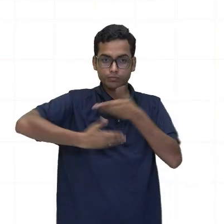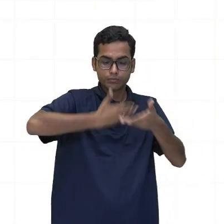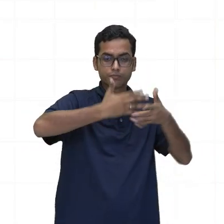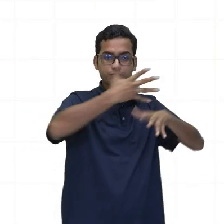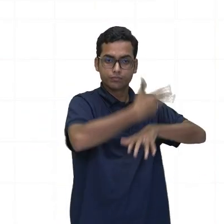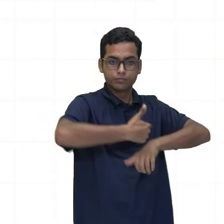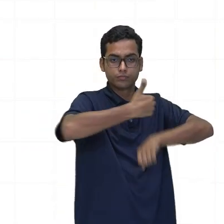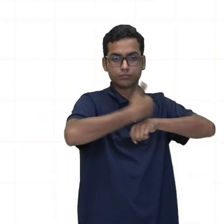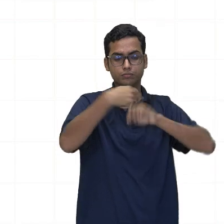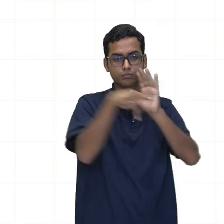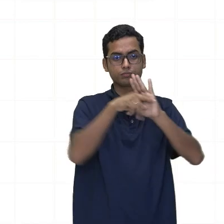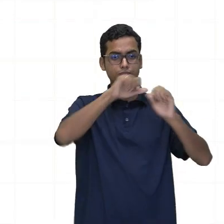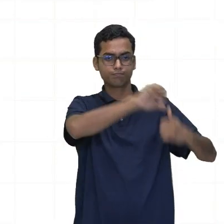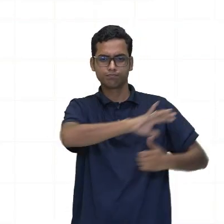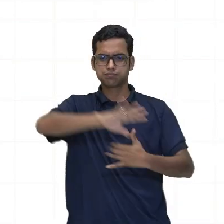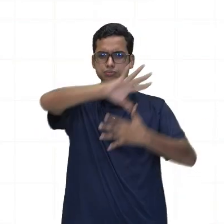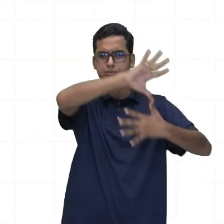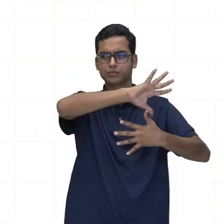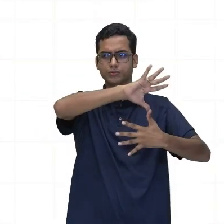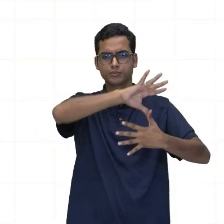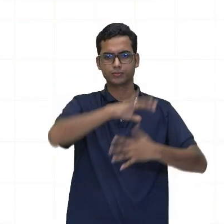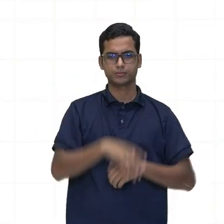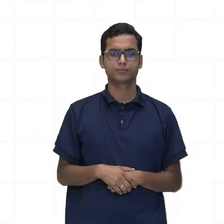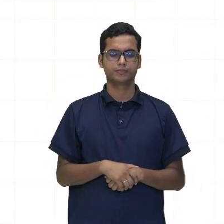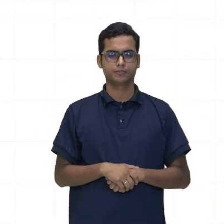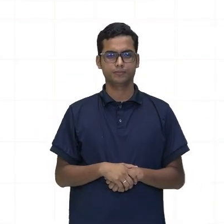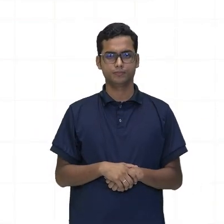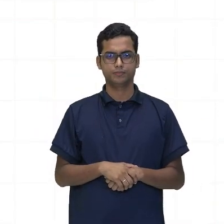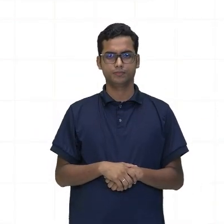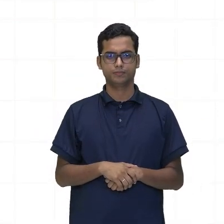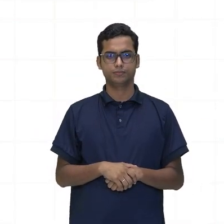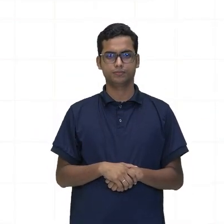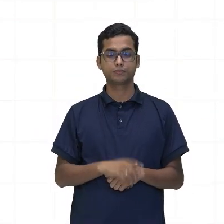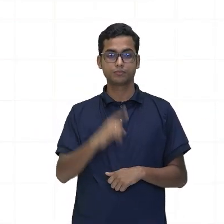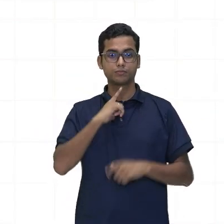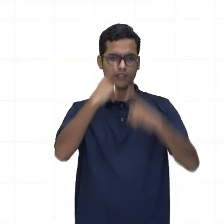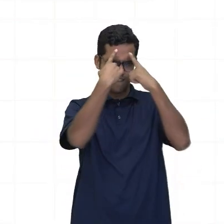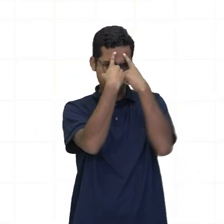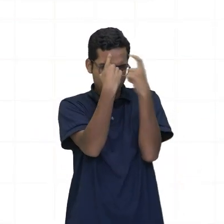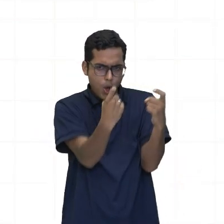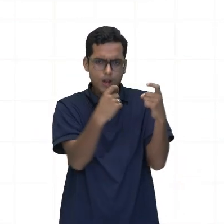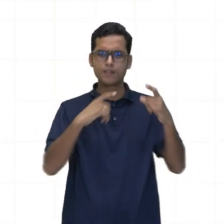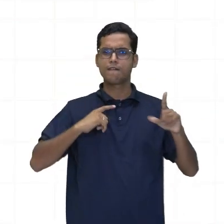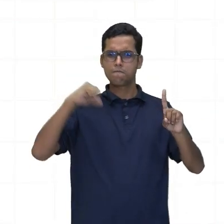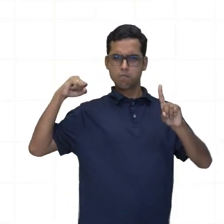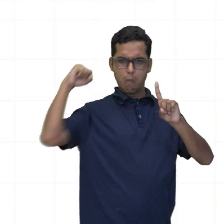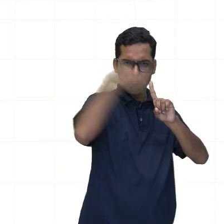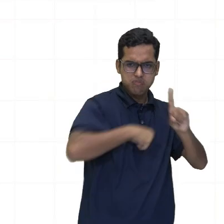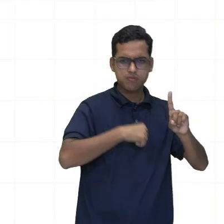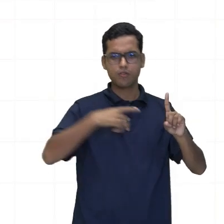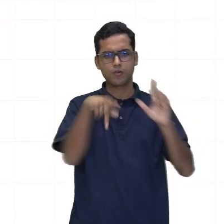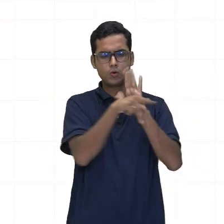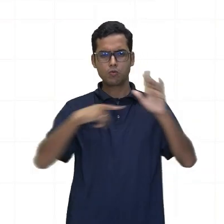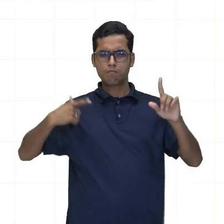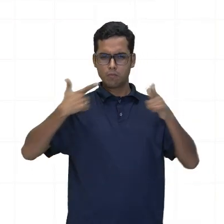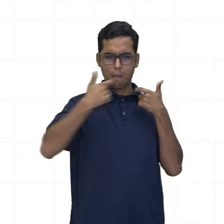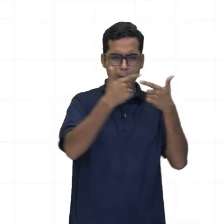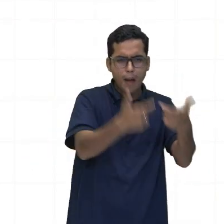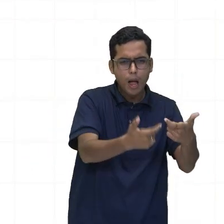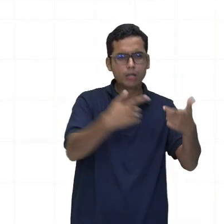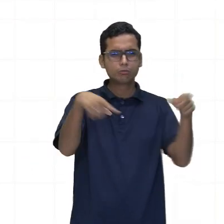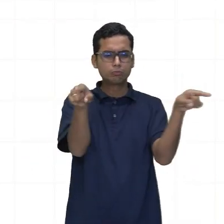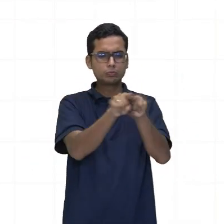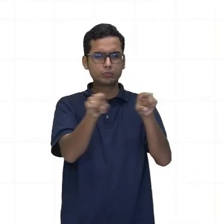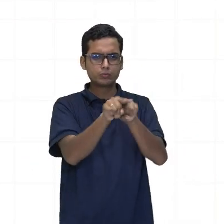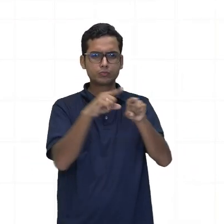da América. Nesse contexto de violência, nós podemos citar tanto a violência física com os confrontos, com os ataques,